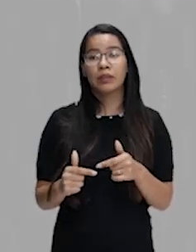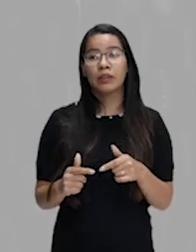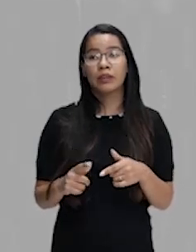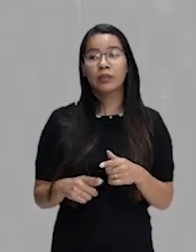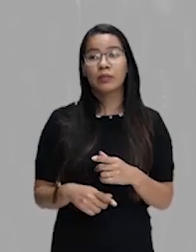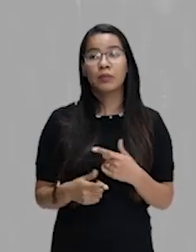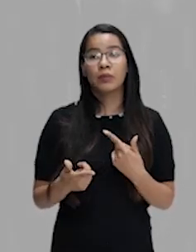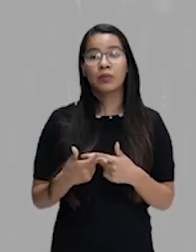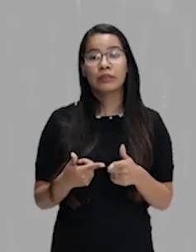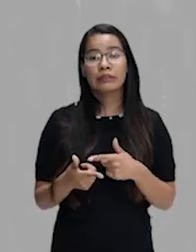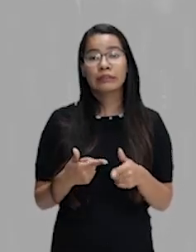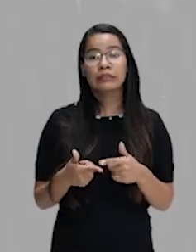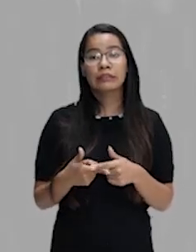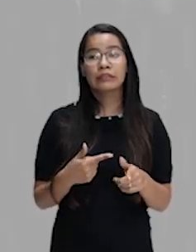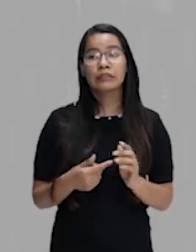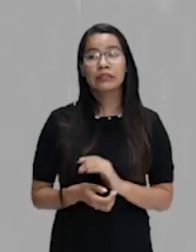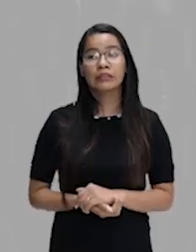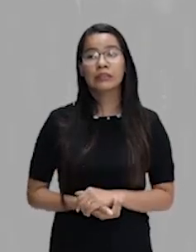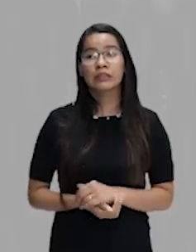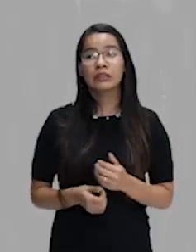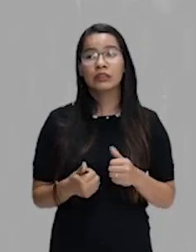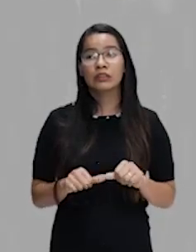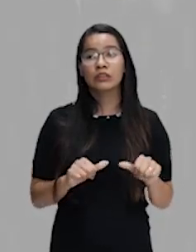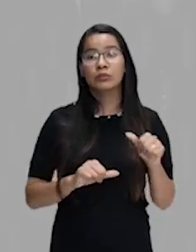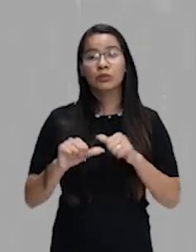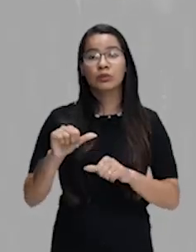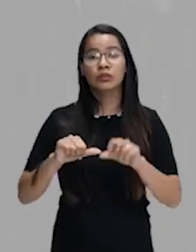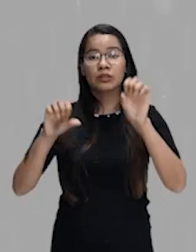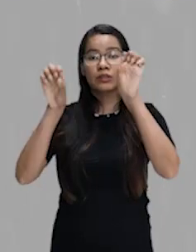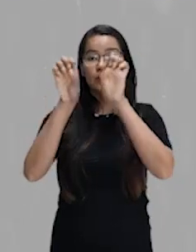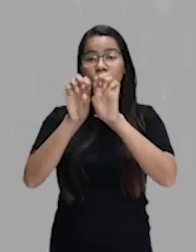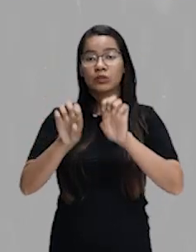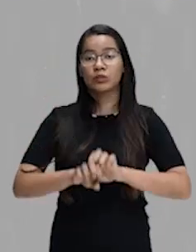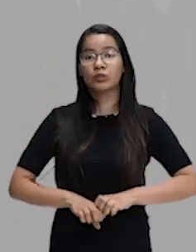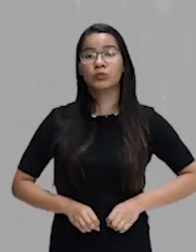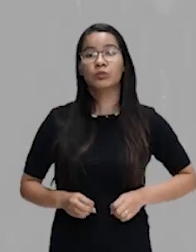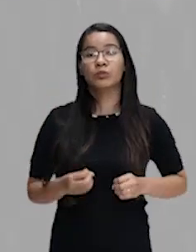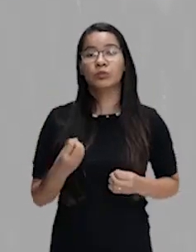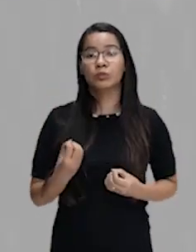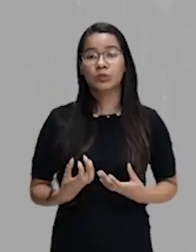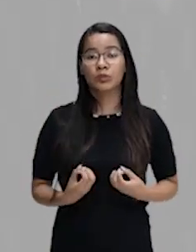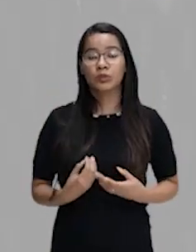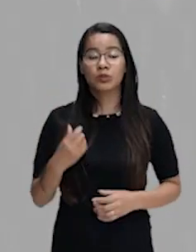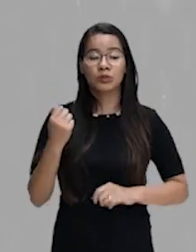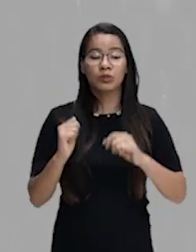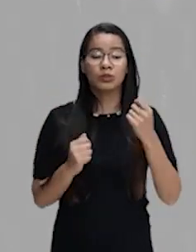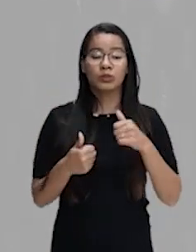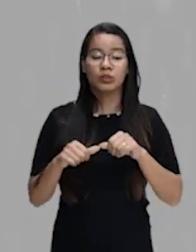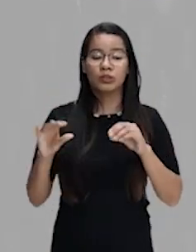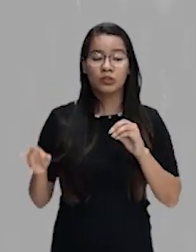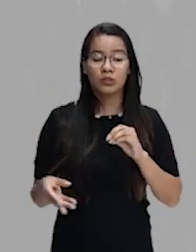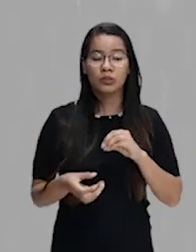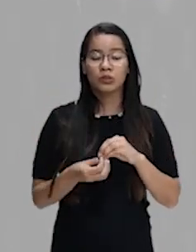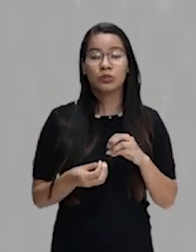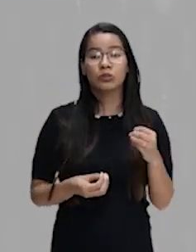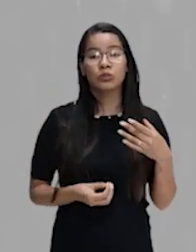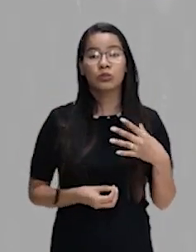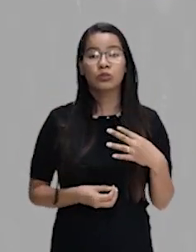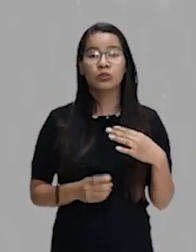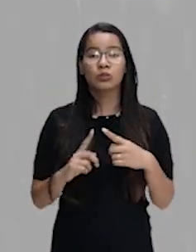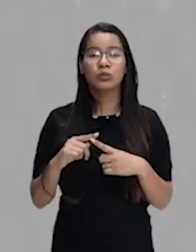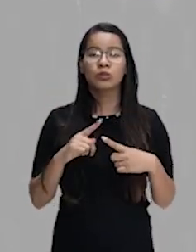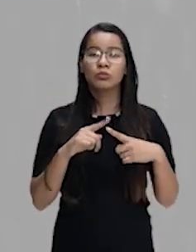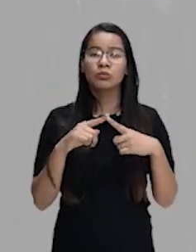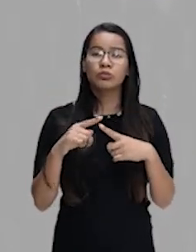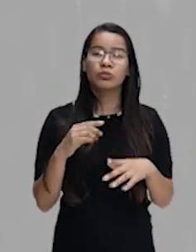porque está em crise, pelo contrário, é um desemprego porque está mudando a estrutura de produção. Você está inserindo ali um novo tipo de mão de obra